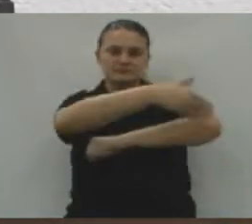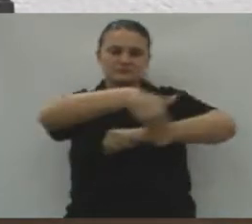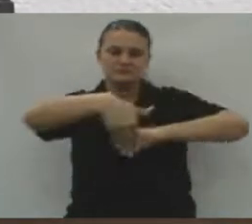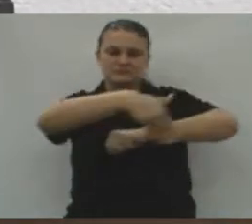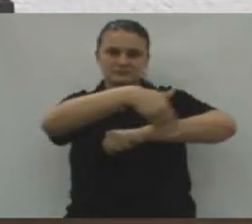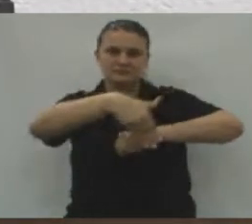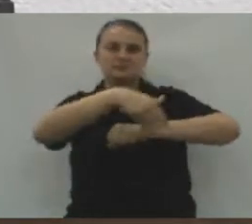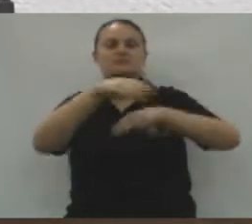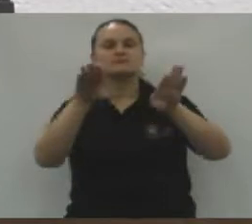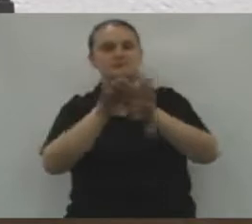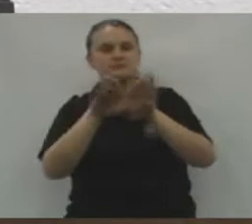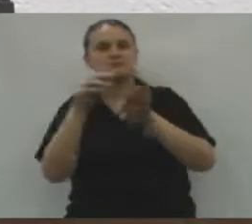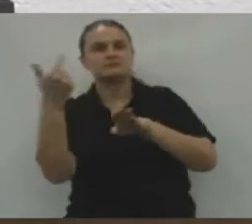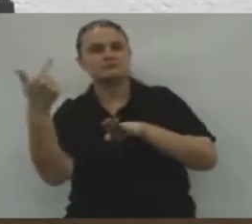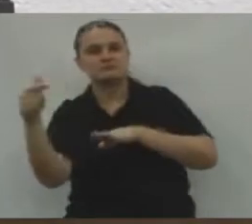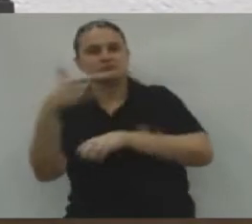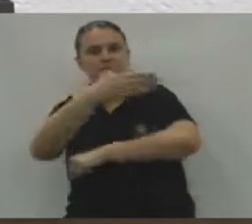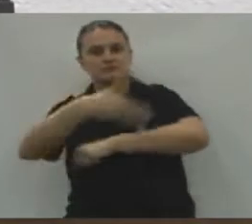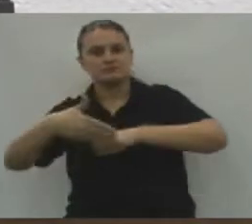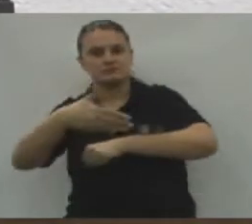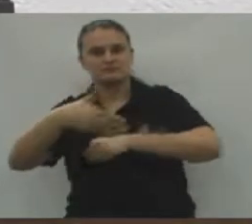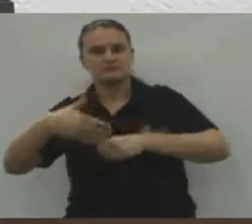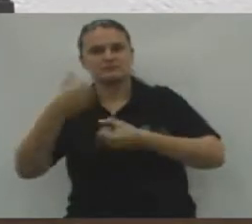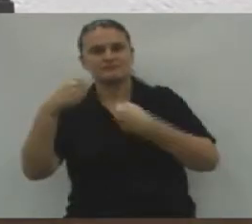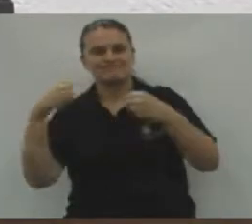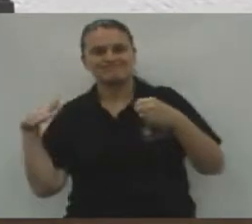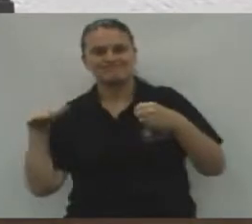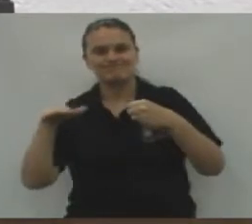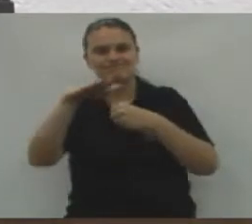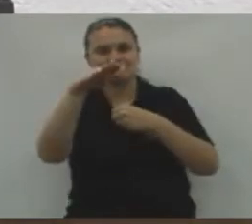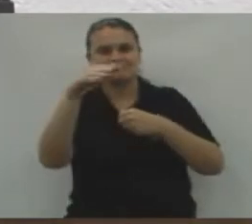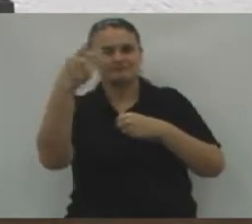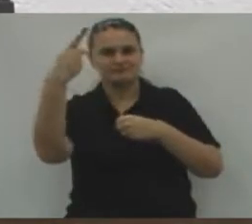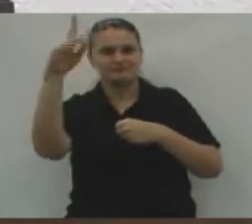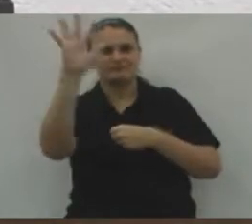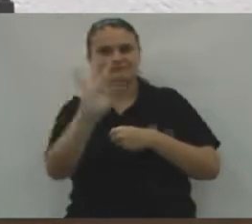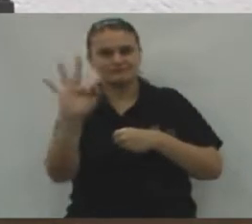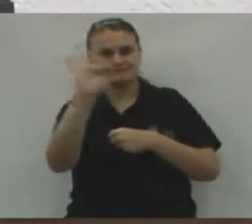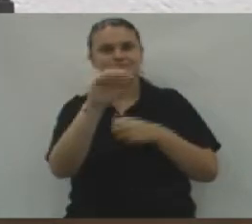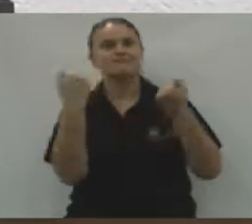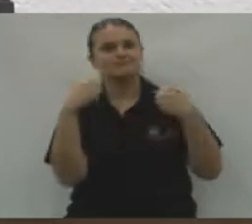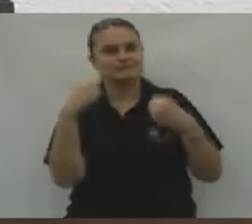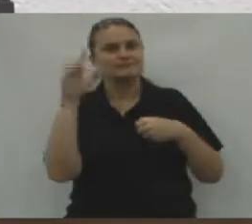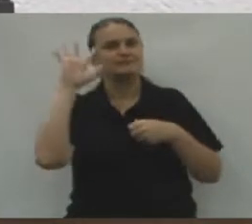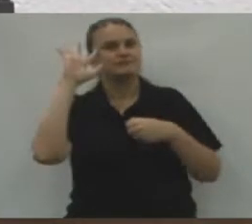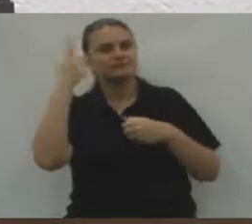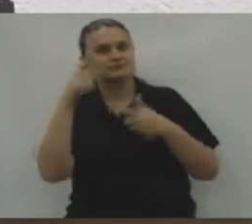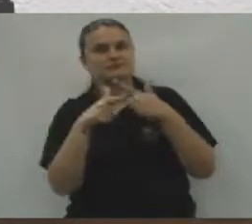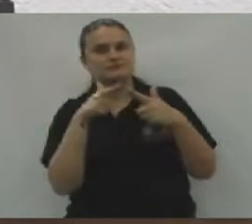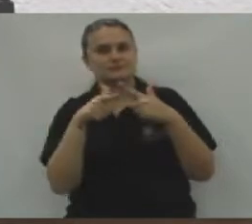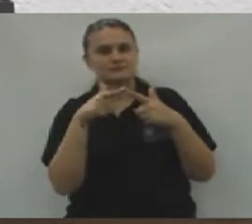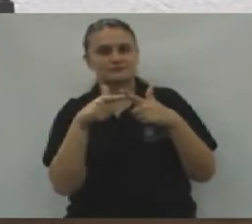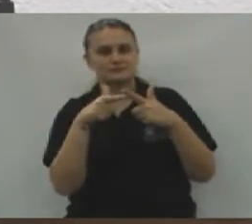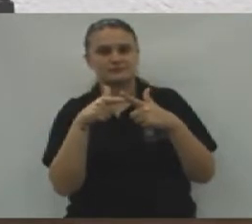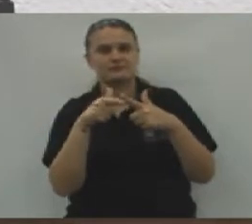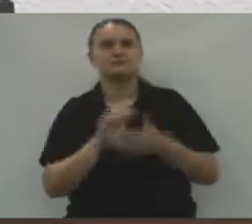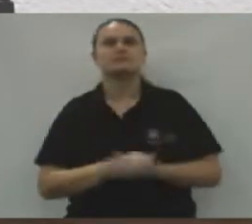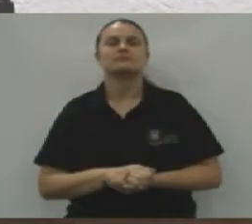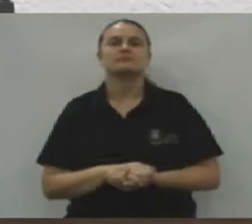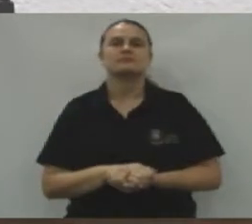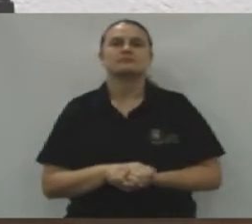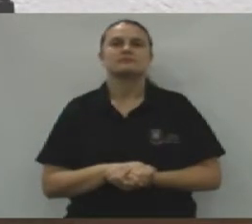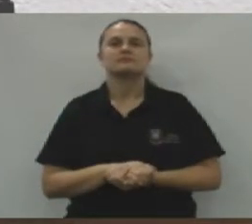outra de importante acesso de veículos às faculdades. Buscamos uma solução definitiva para ambas as